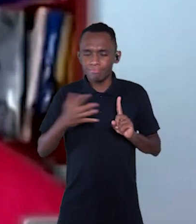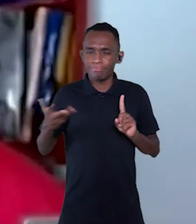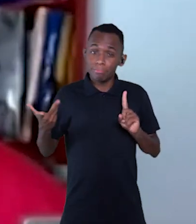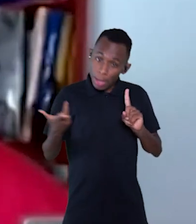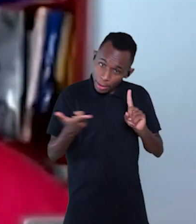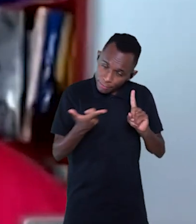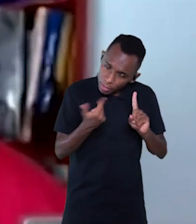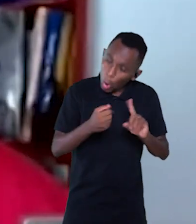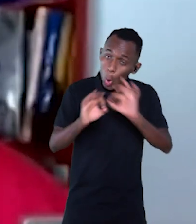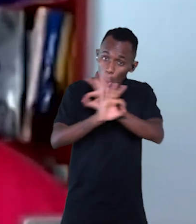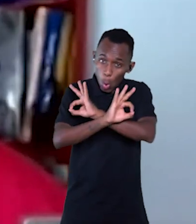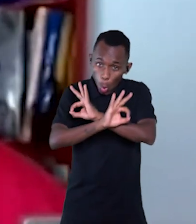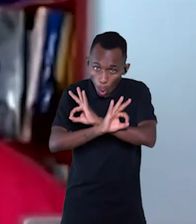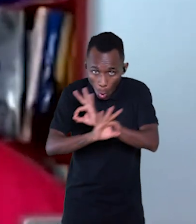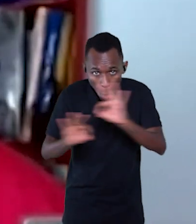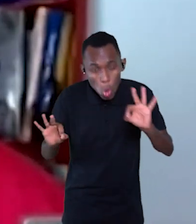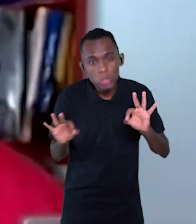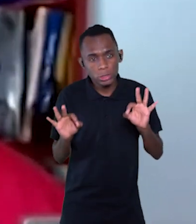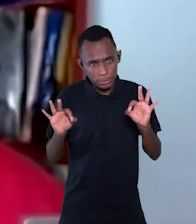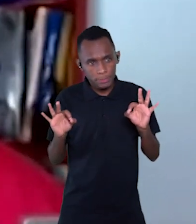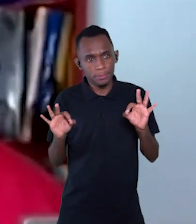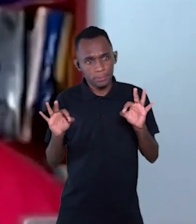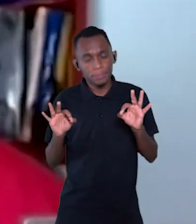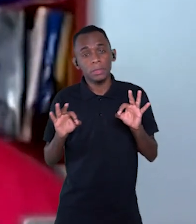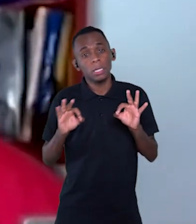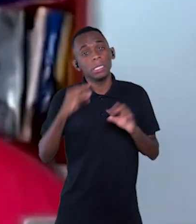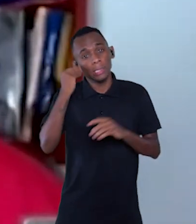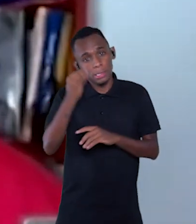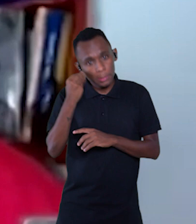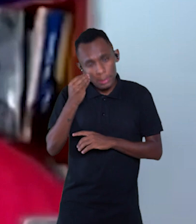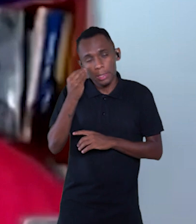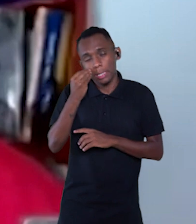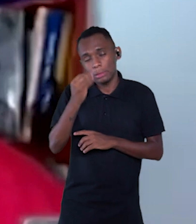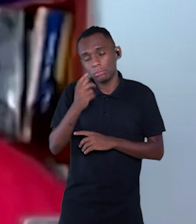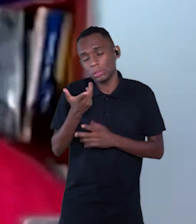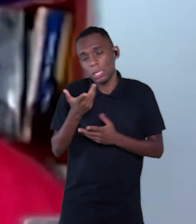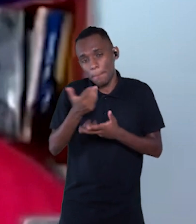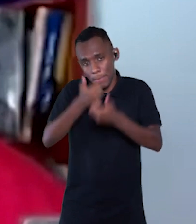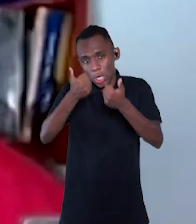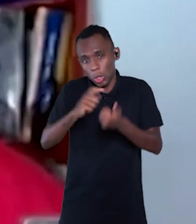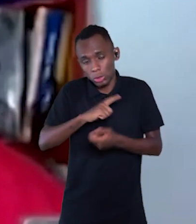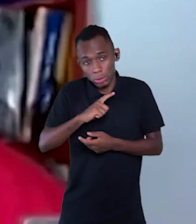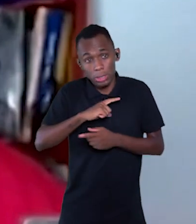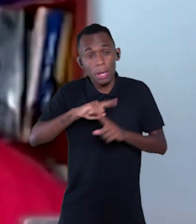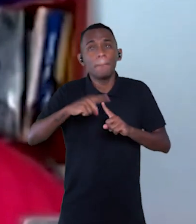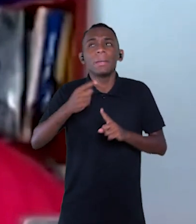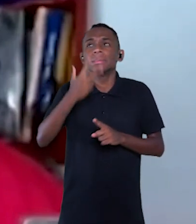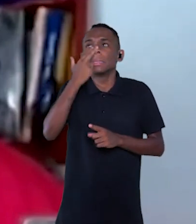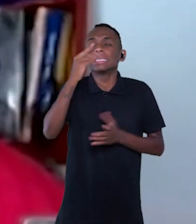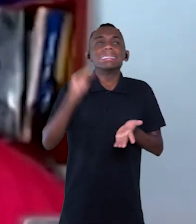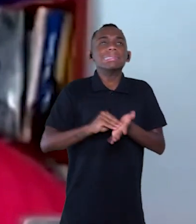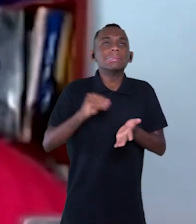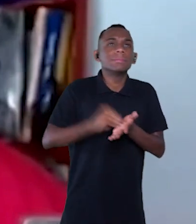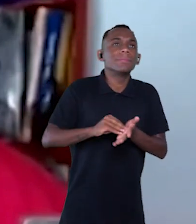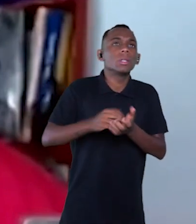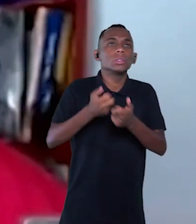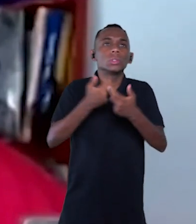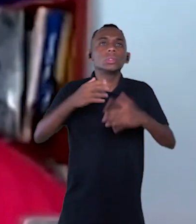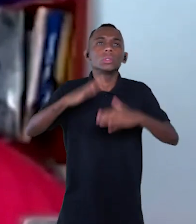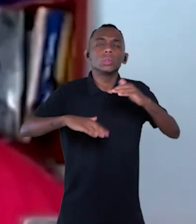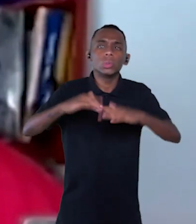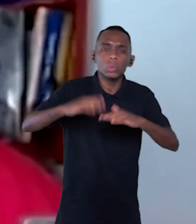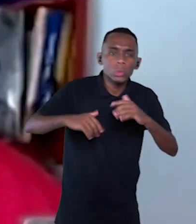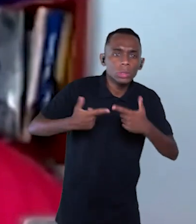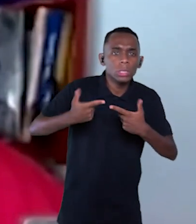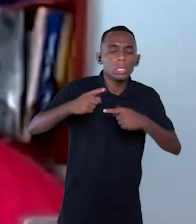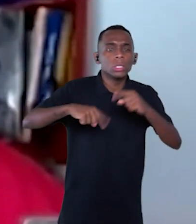ótima, que deve ser vivida da melhor forma possível, mas o quanto a escassez de recurso, a escassez de